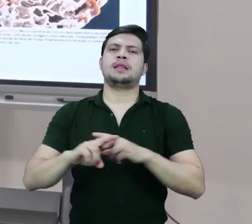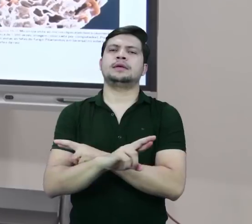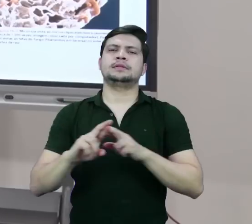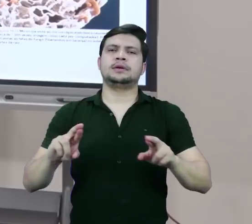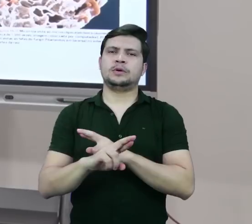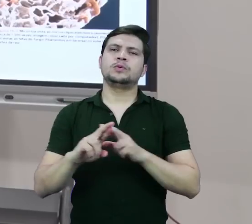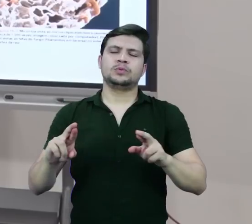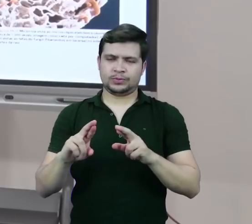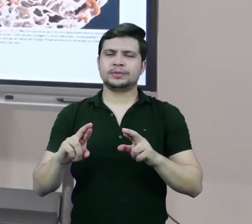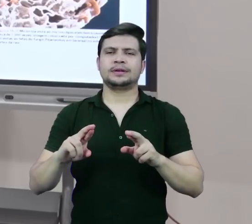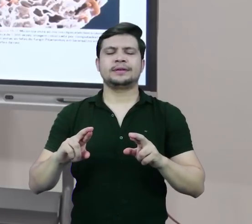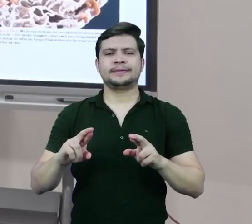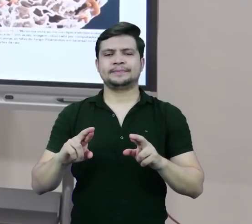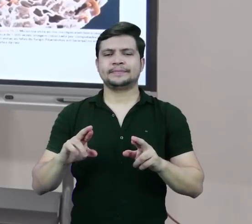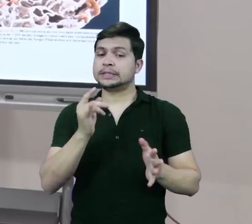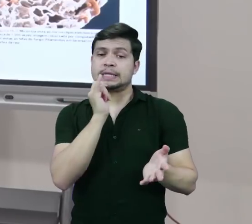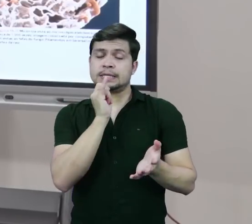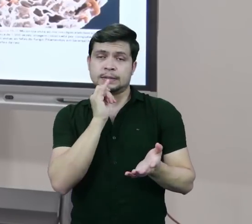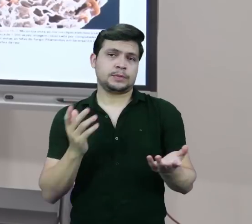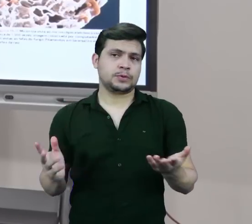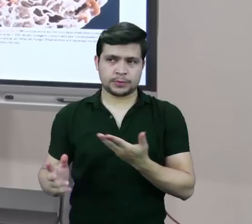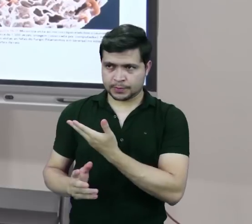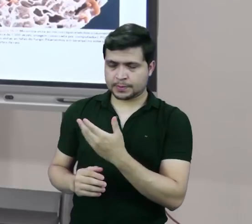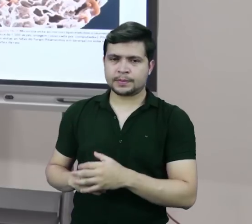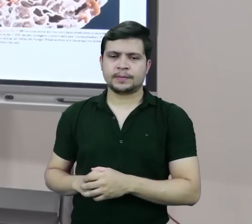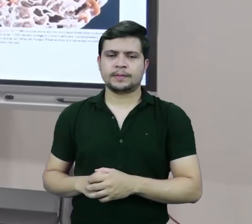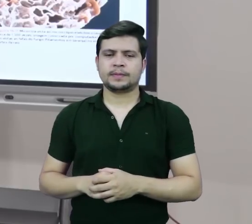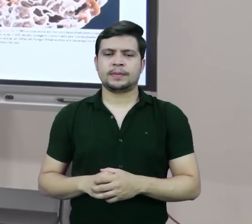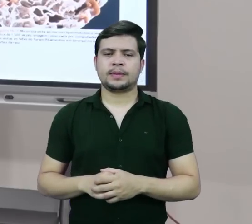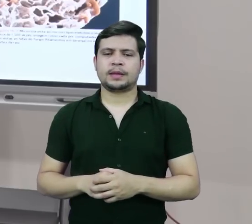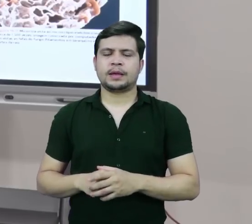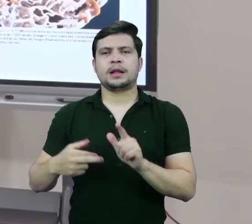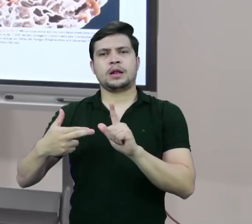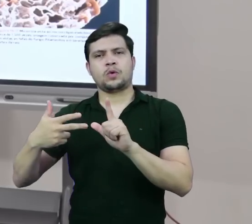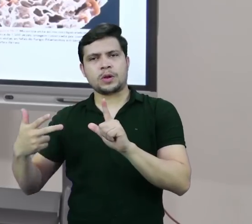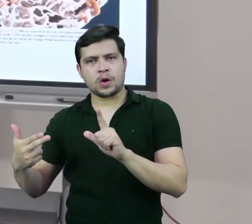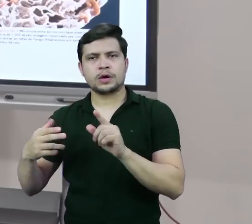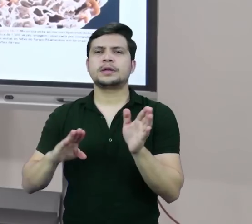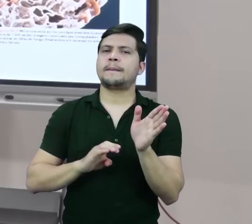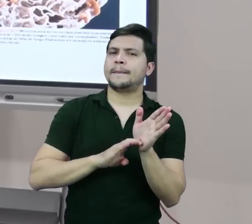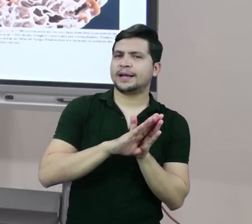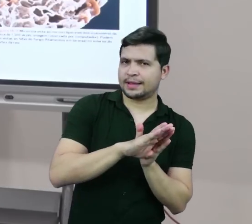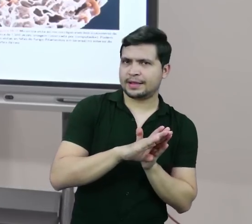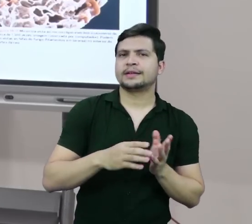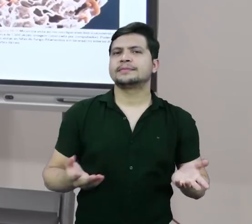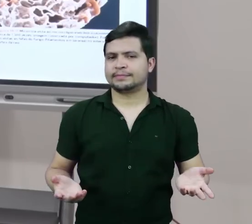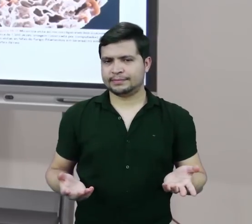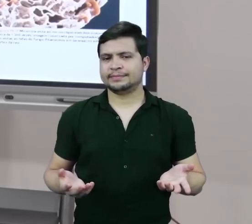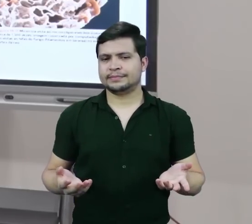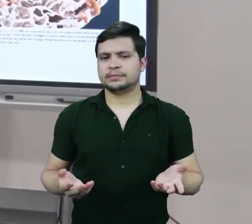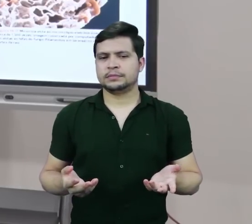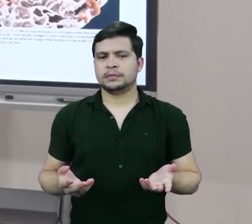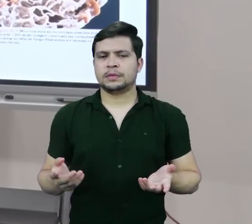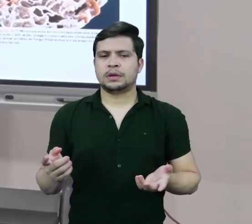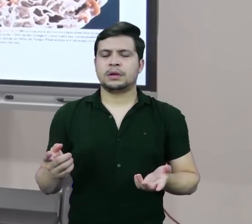nessa relação mutualística, tá? Exemplos são leguminosas e bactérias. Para quem não